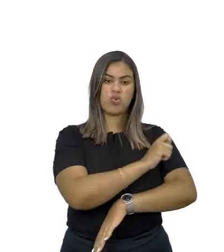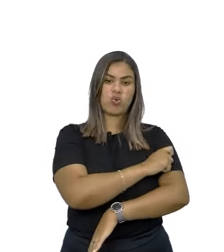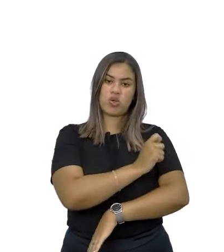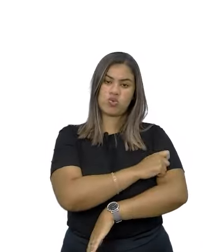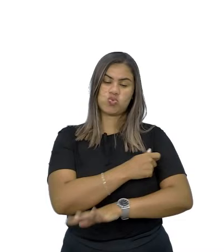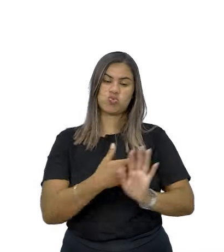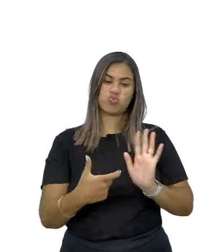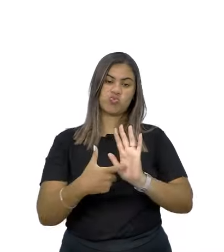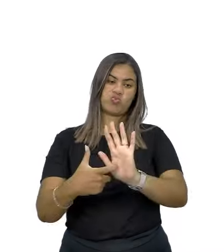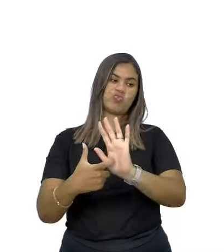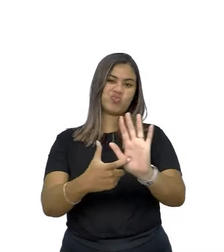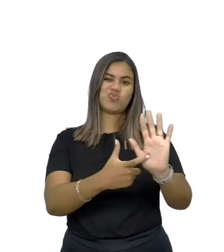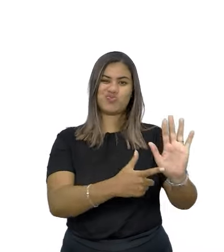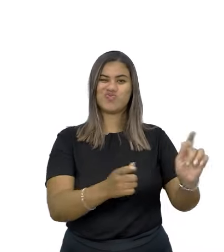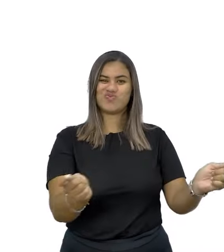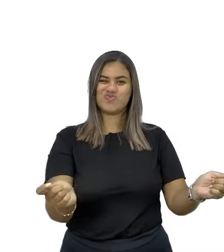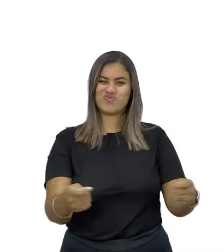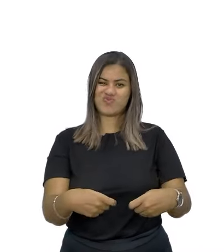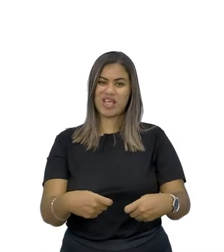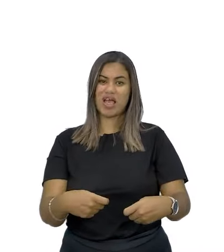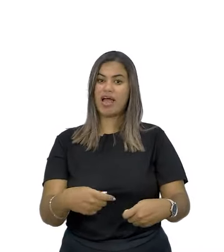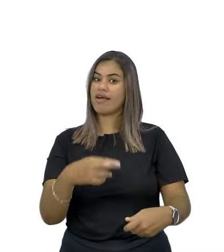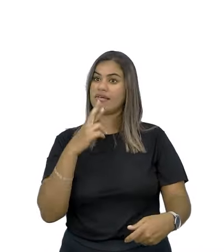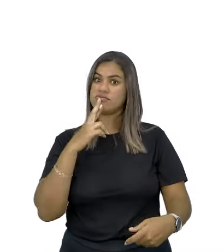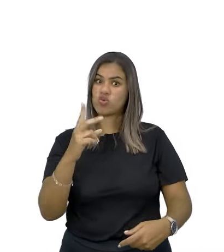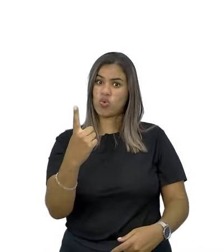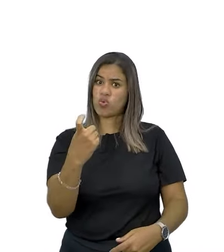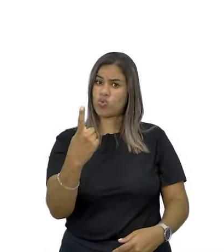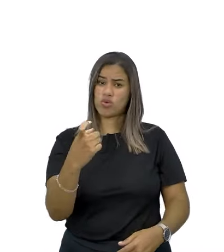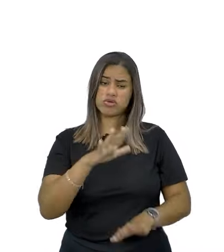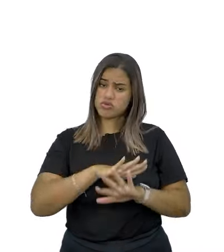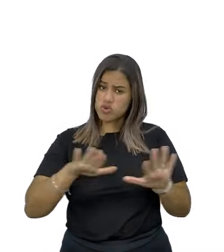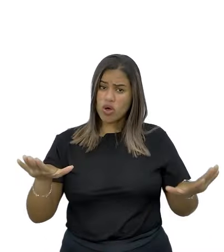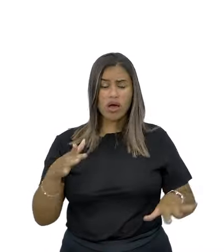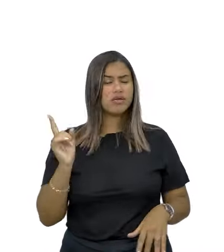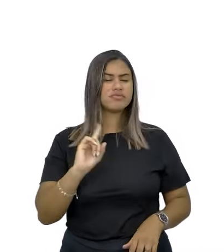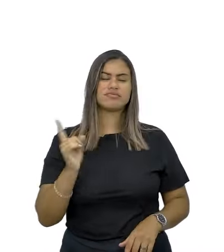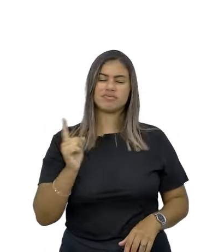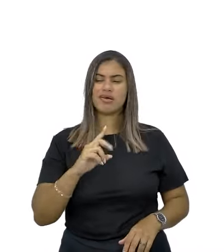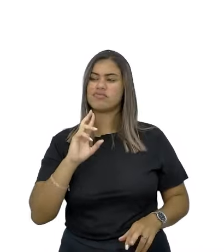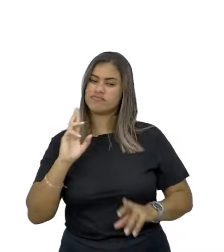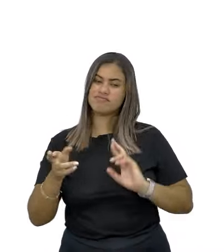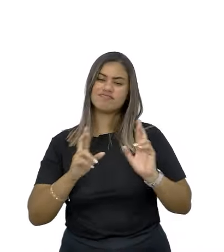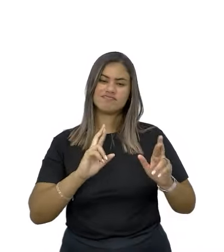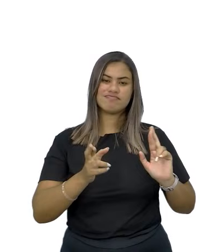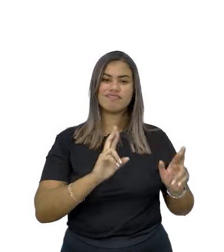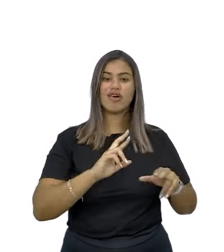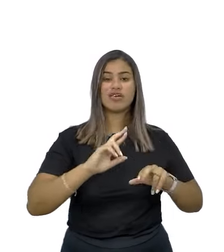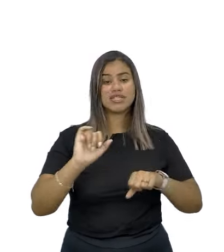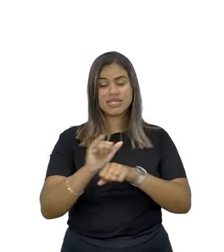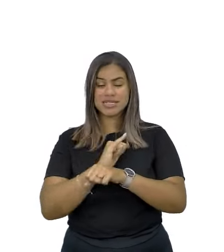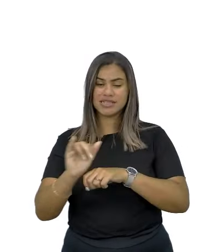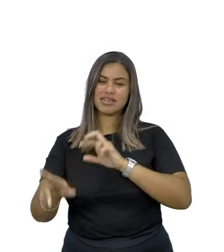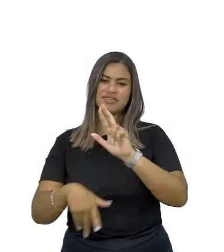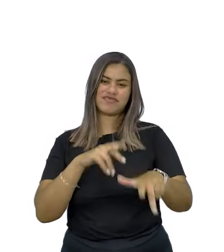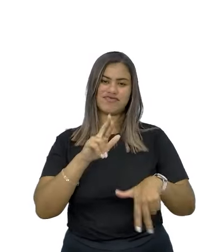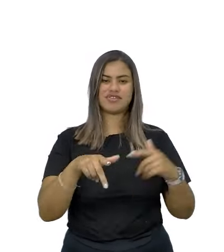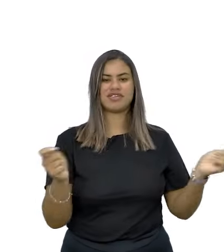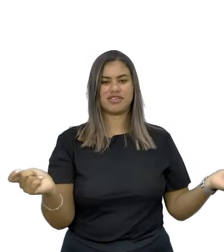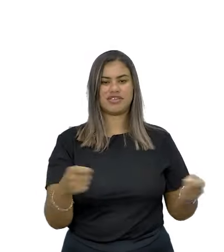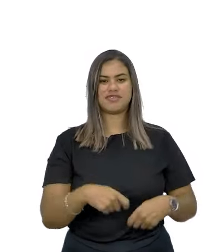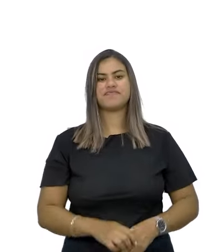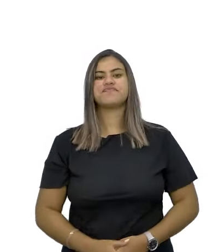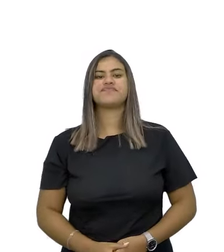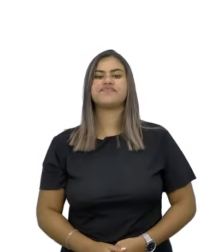mostrar para os demais que existem mais de uma, muitas vezes mais de uma estratégia para chegar à solução aí de